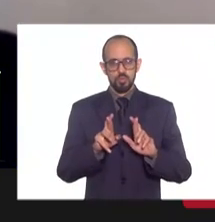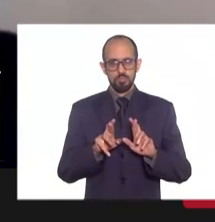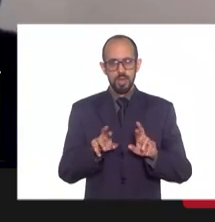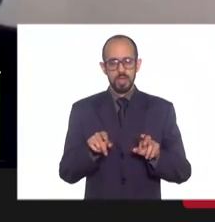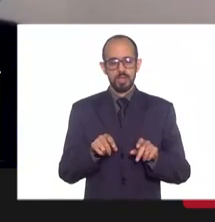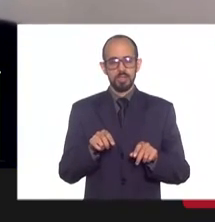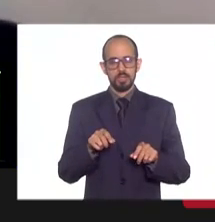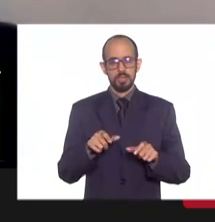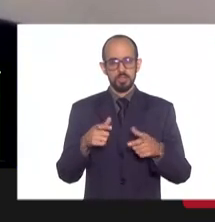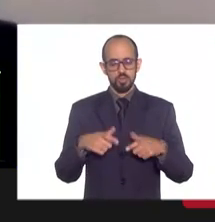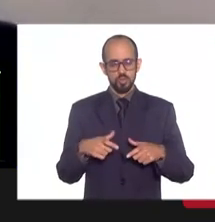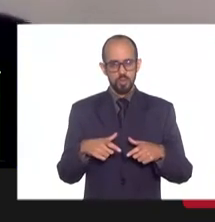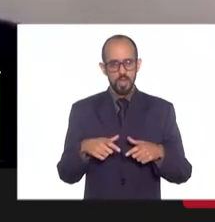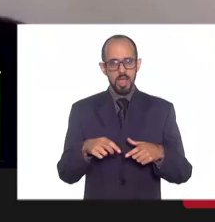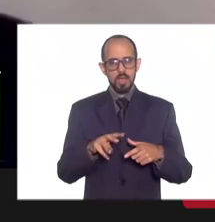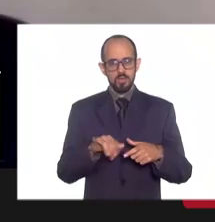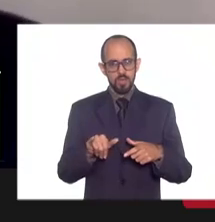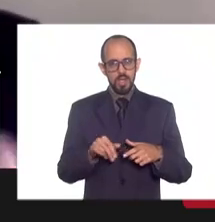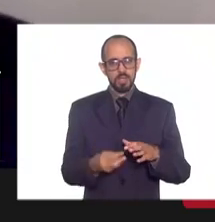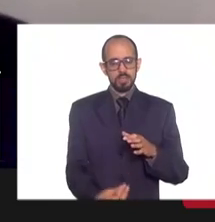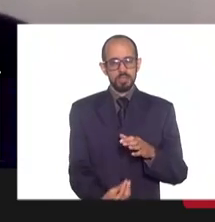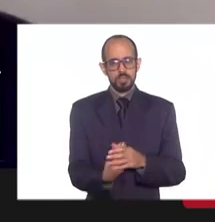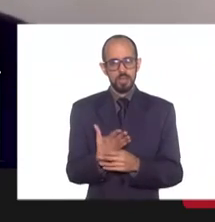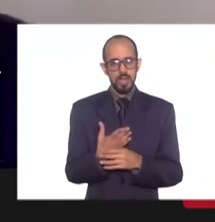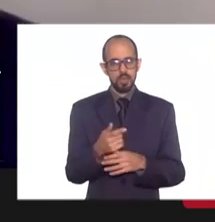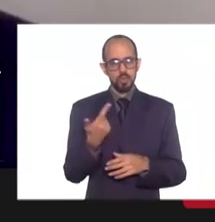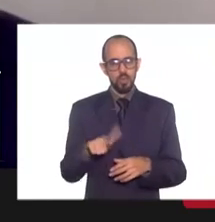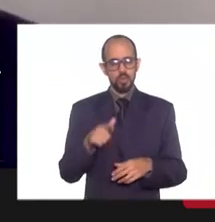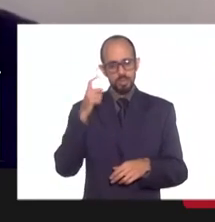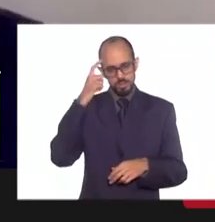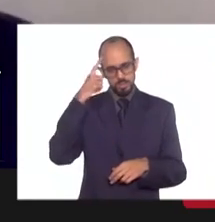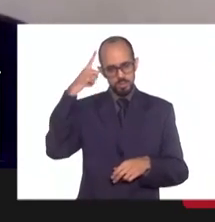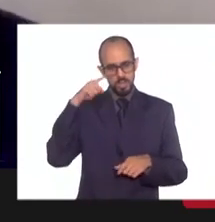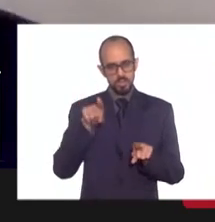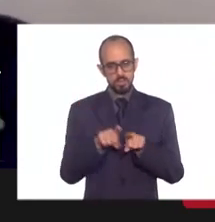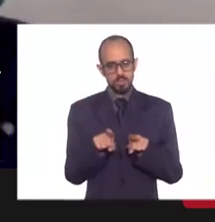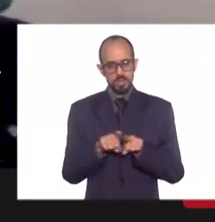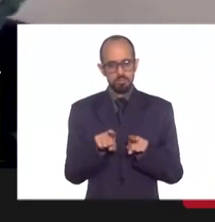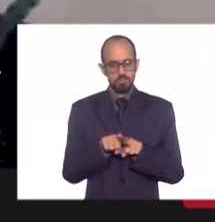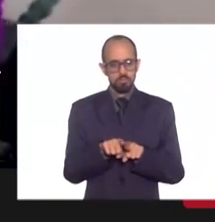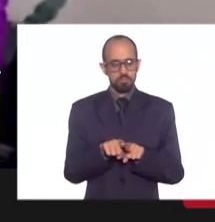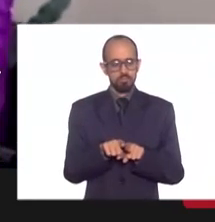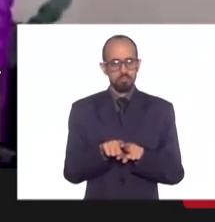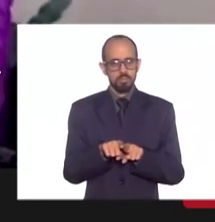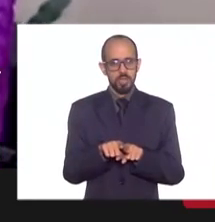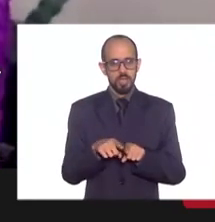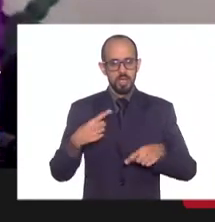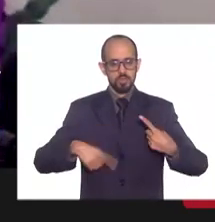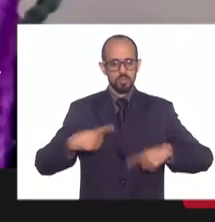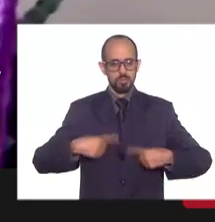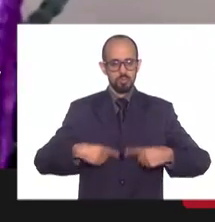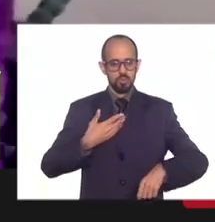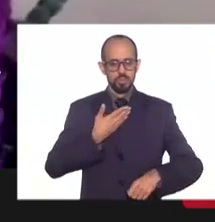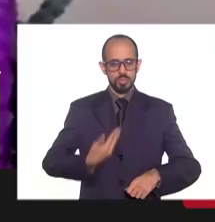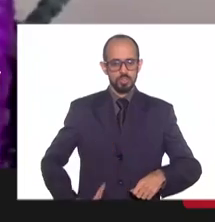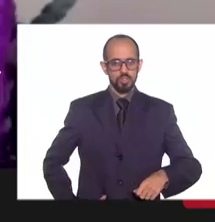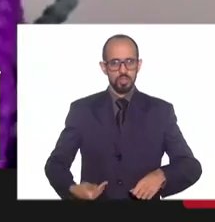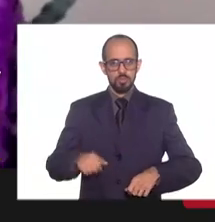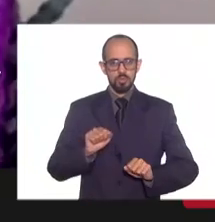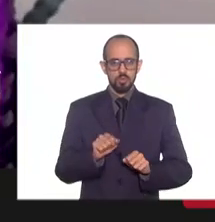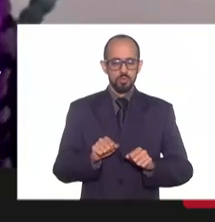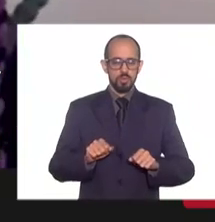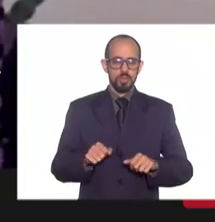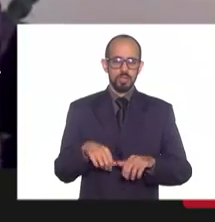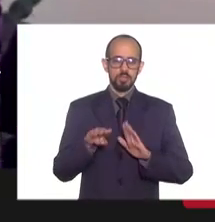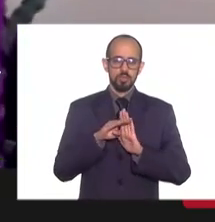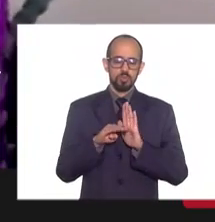espaço surjam e perpetuem diversas ideias de fomento a nossa política o nosso programa